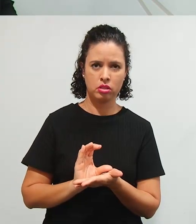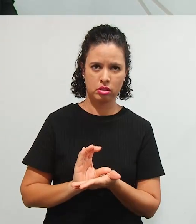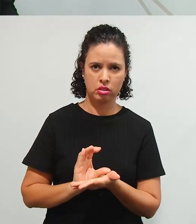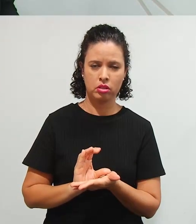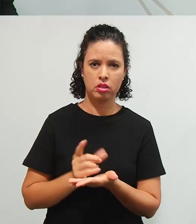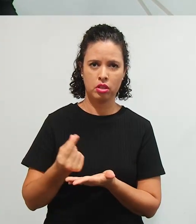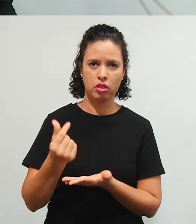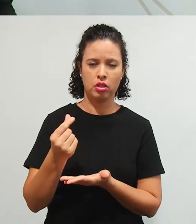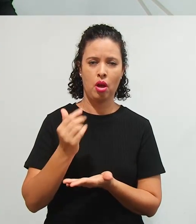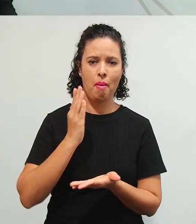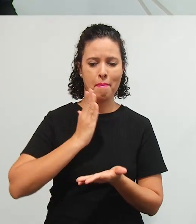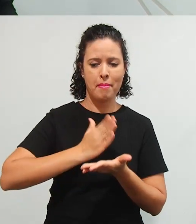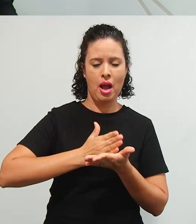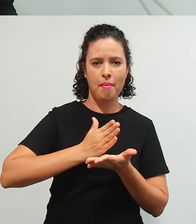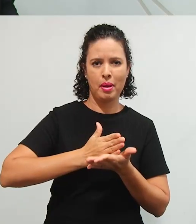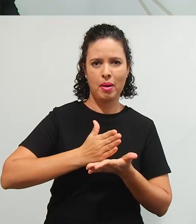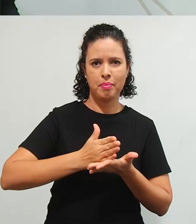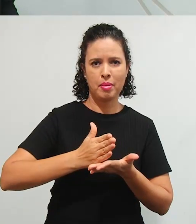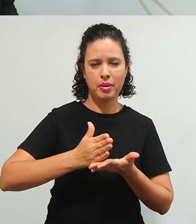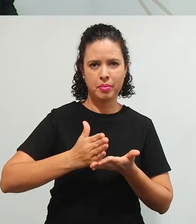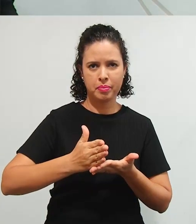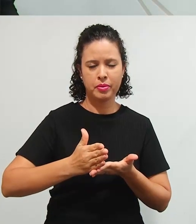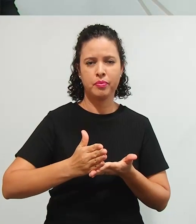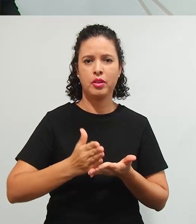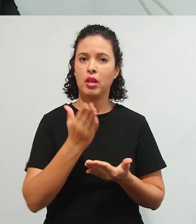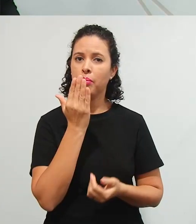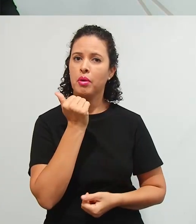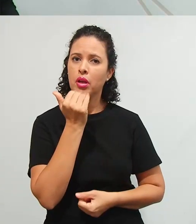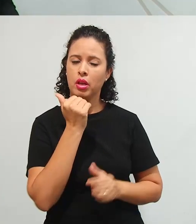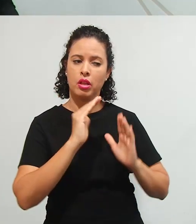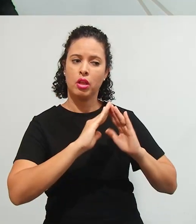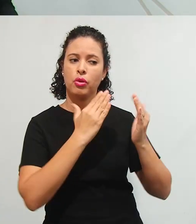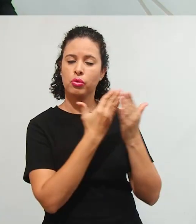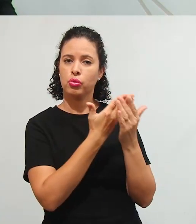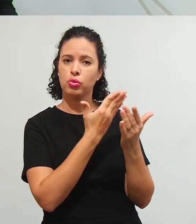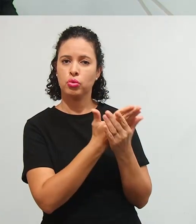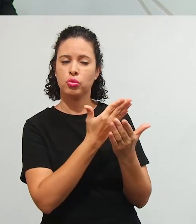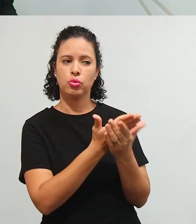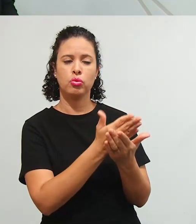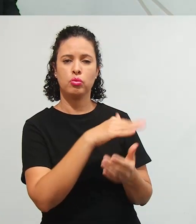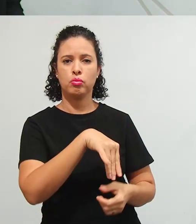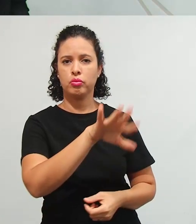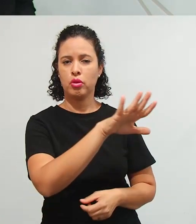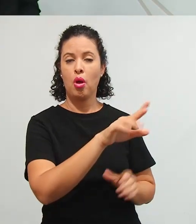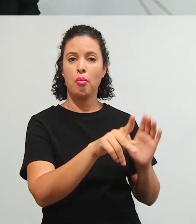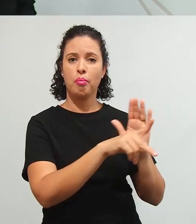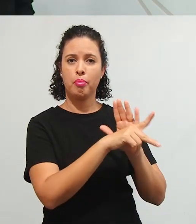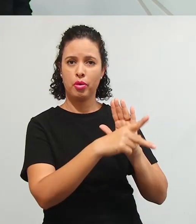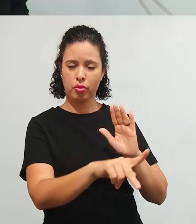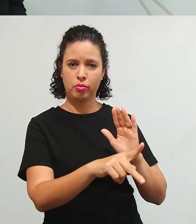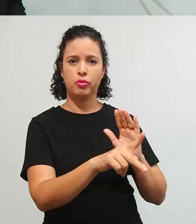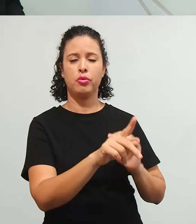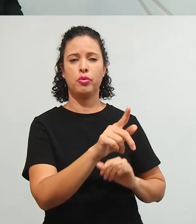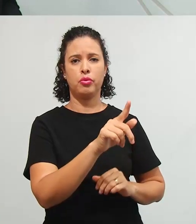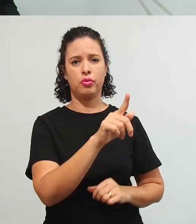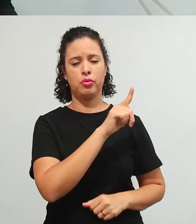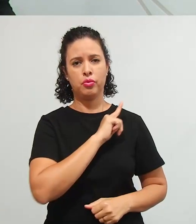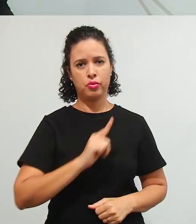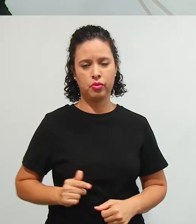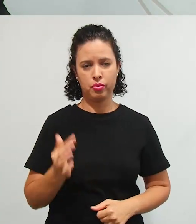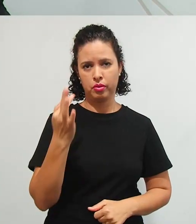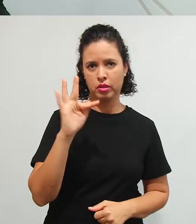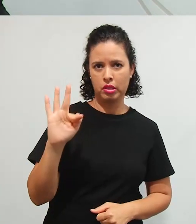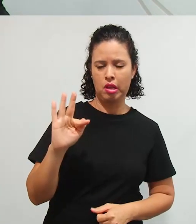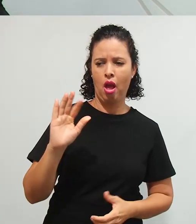recebe parcelas da merenda escolar do governo federal, do FNDE.